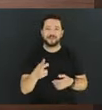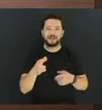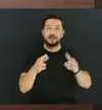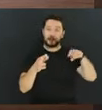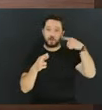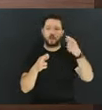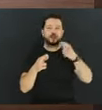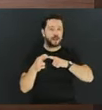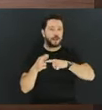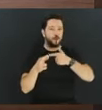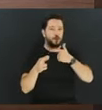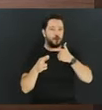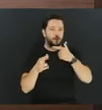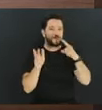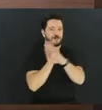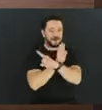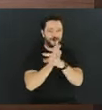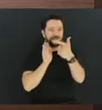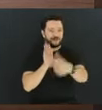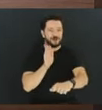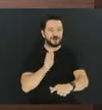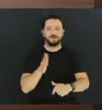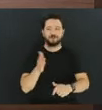Com a palavra, a senhora Regina e a senhora Maria.